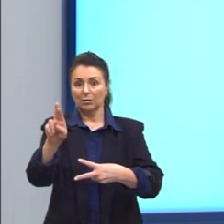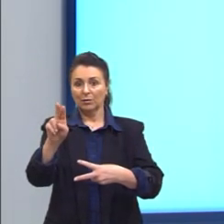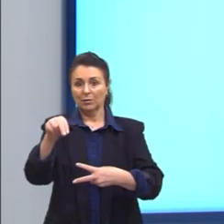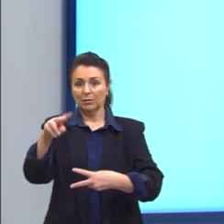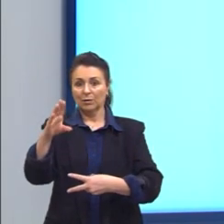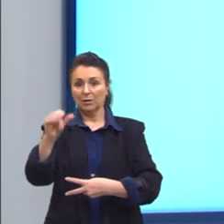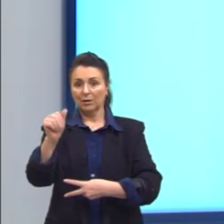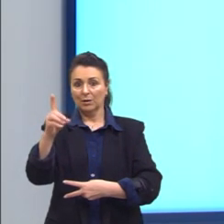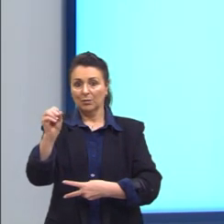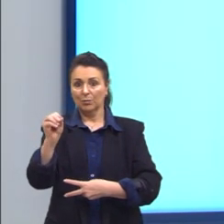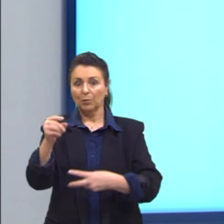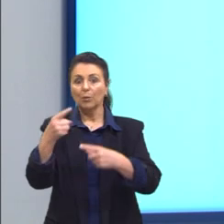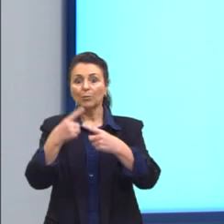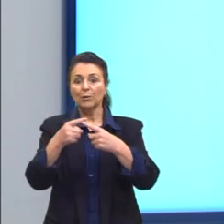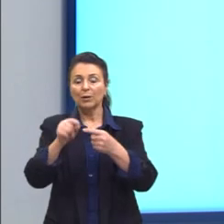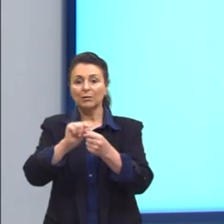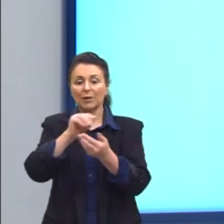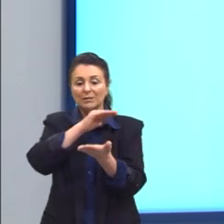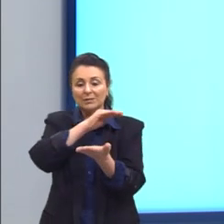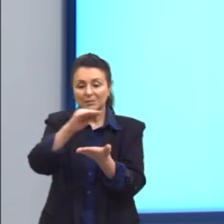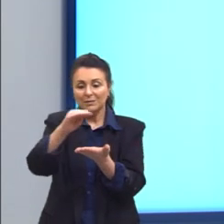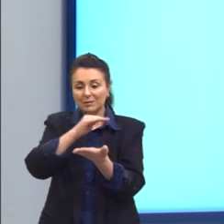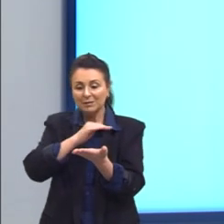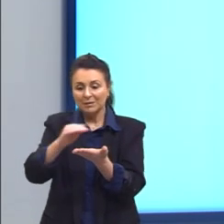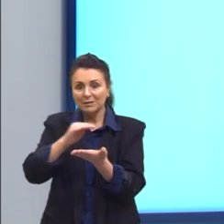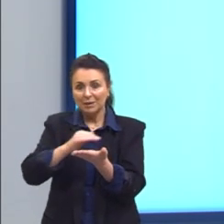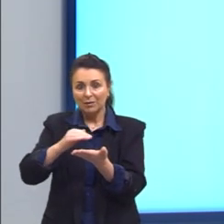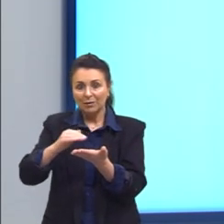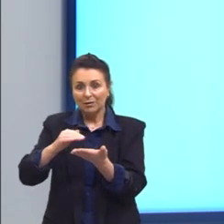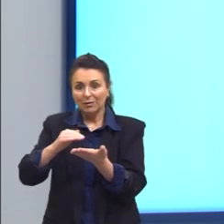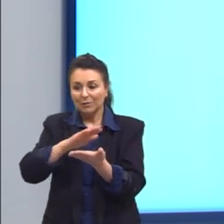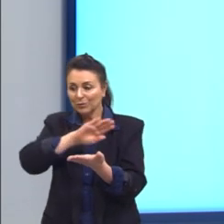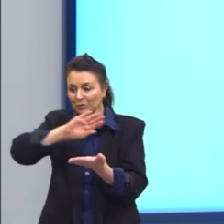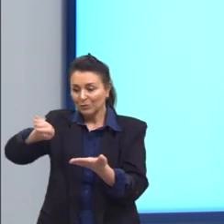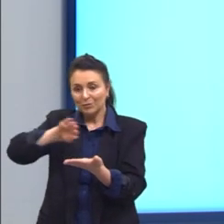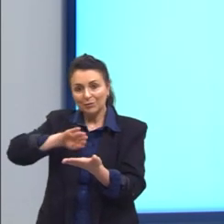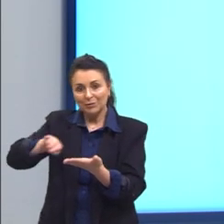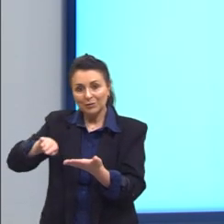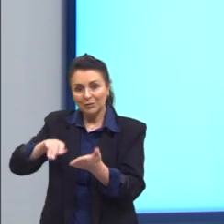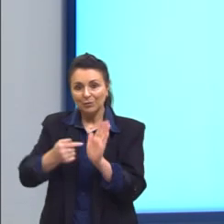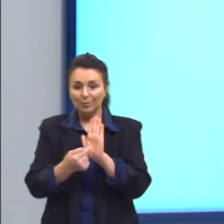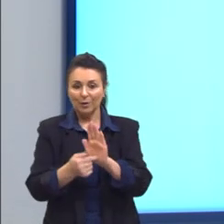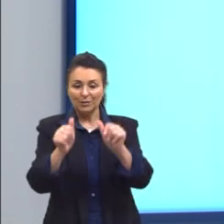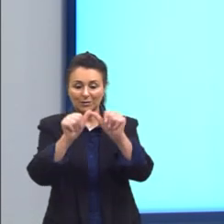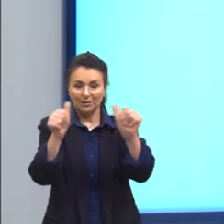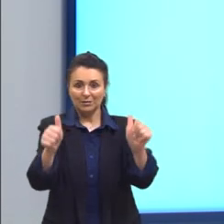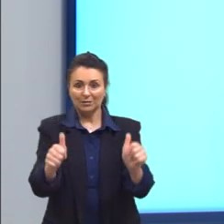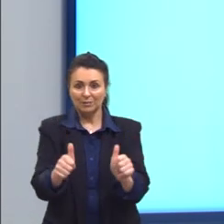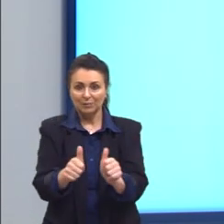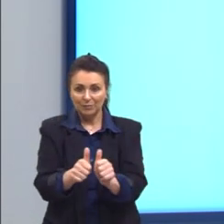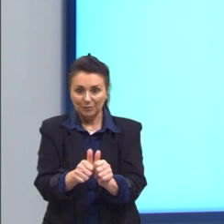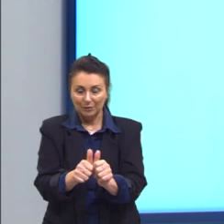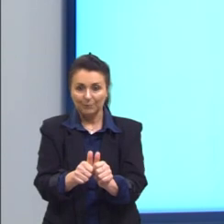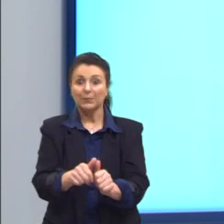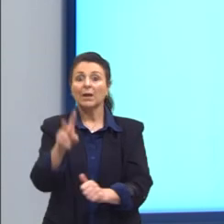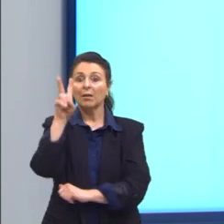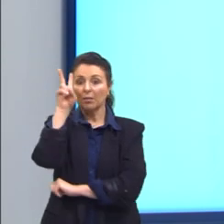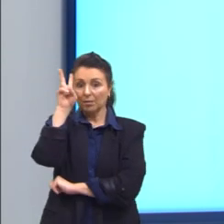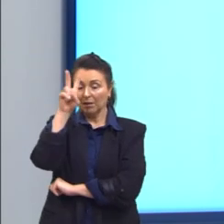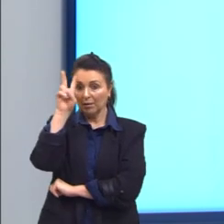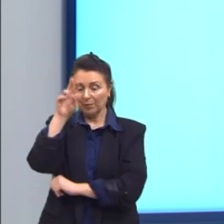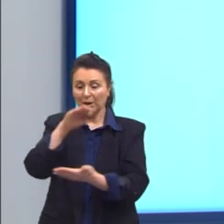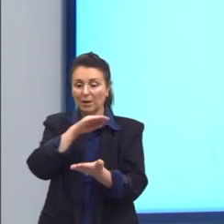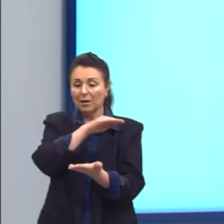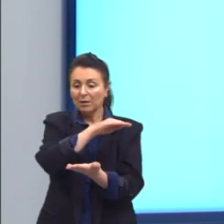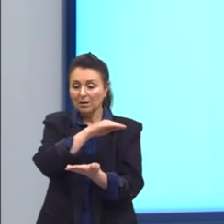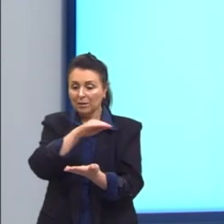secções né uma dessas secções transversais mostra aqui na figura lembrando que quando a gente fora uma